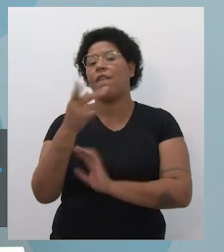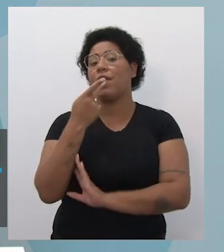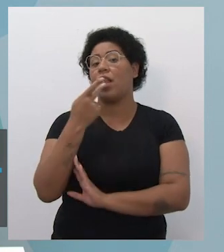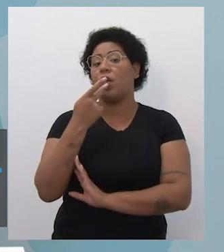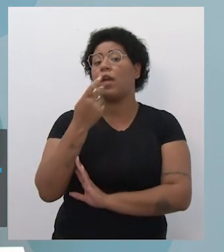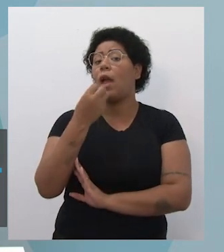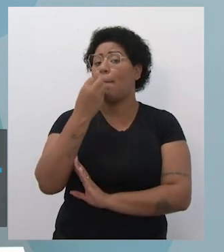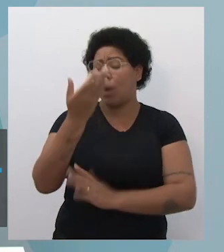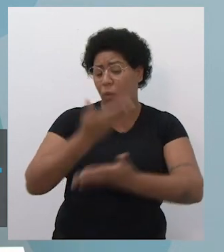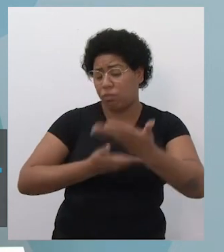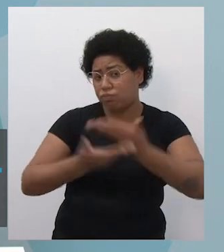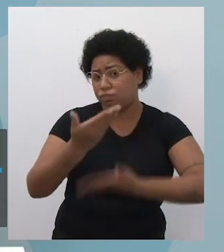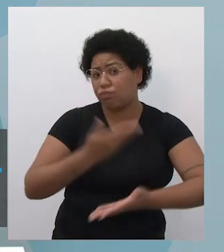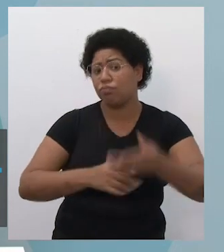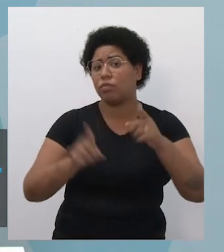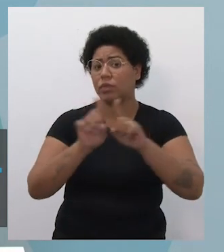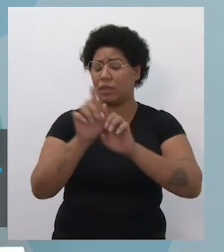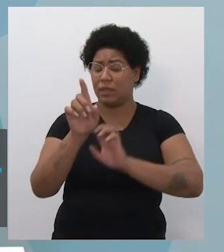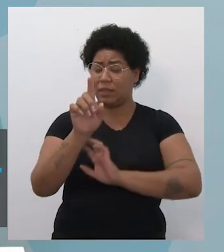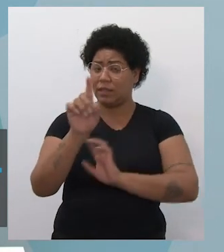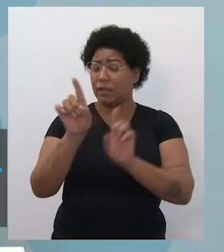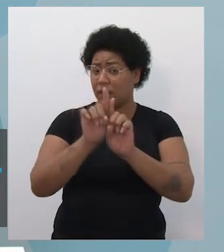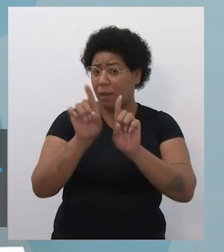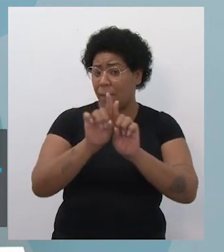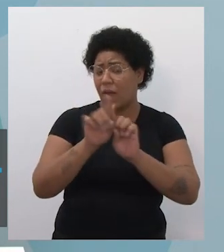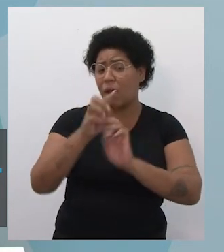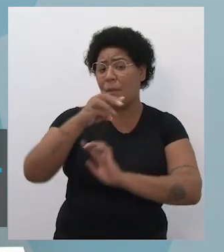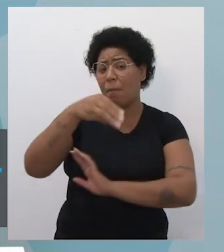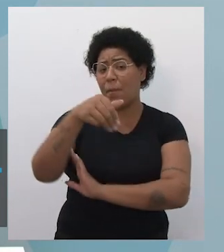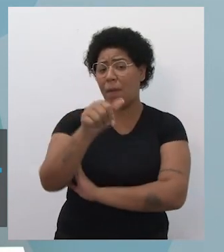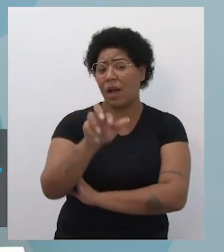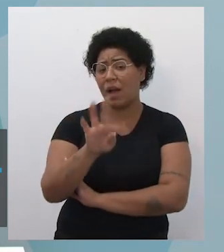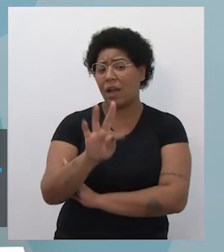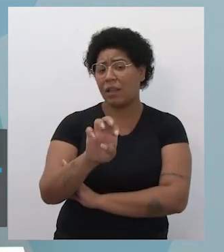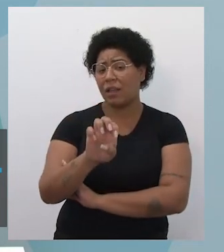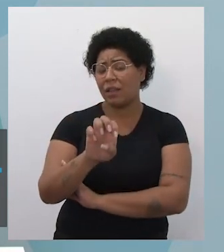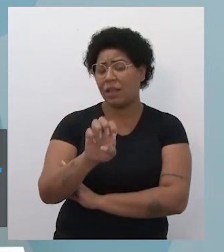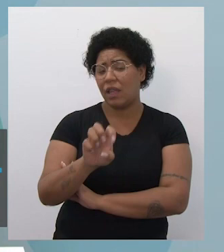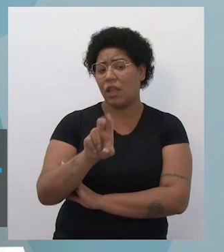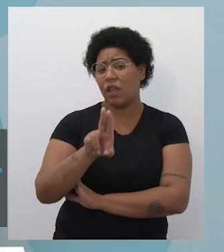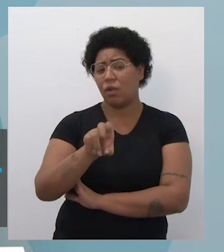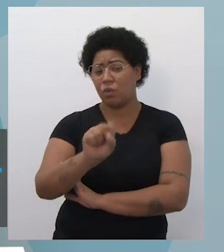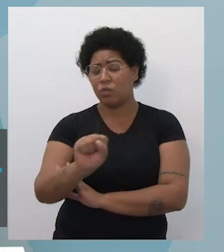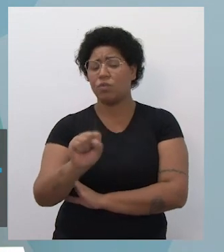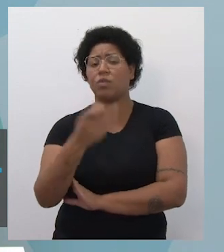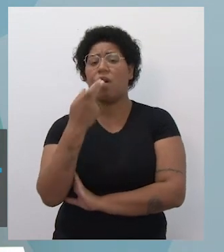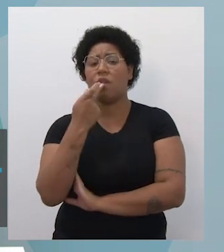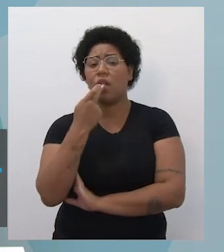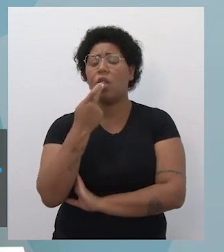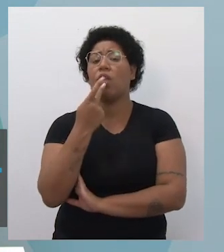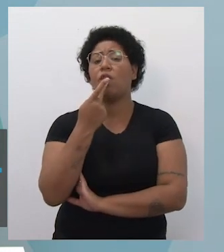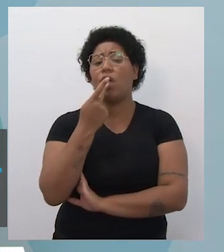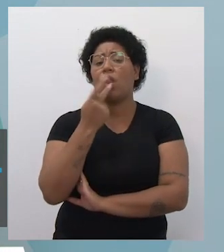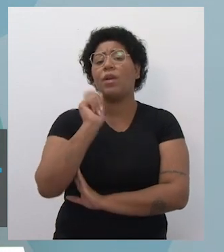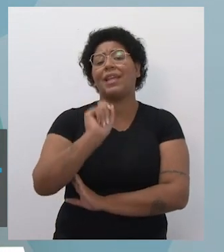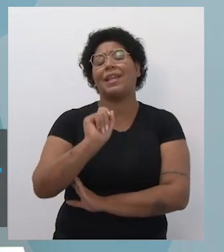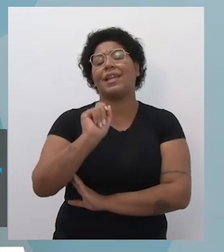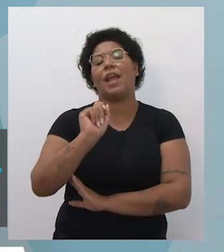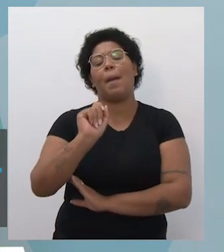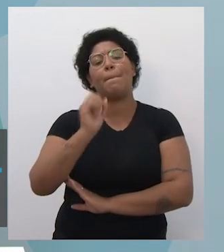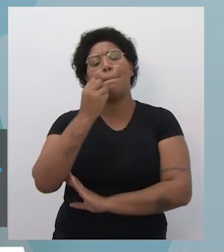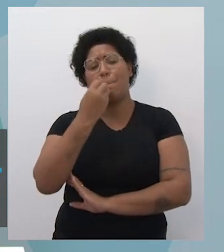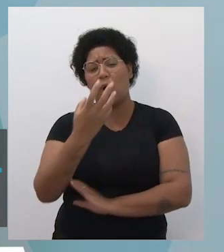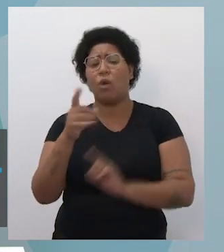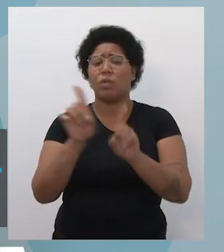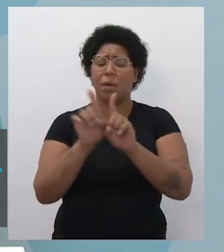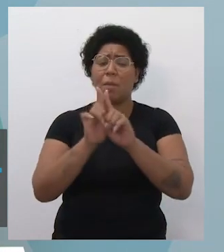O professor Matheus falou que é bom para retirar algumas dúvidas, então a gente está deixando o chat aberto, caso vocês tenham dúvidas e a gente